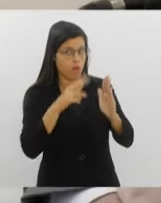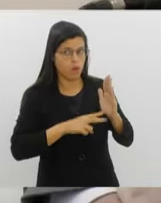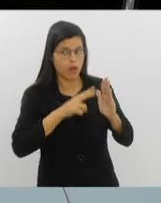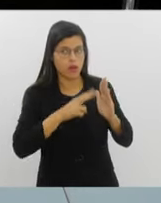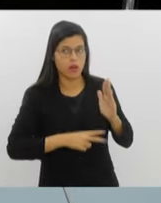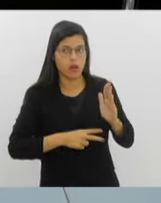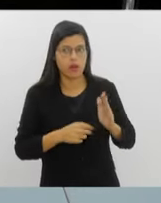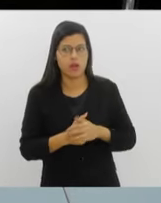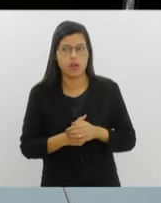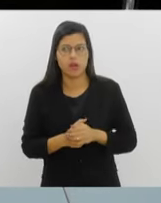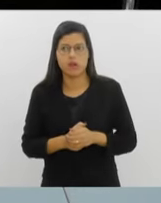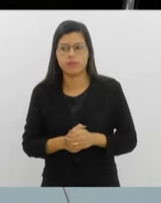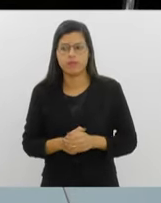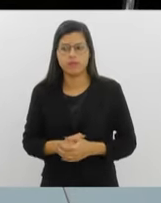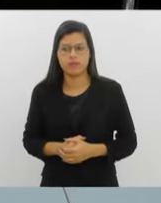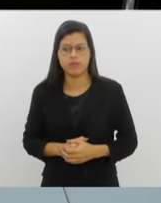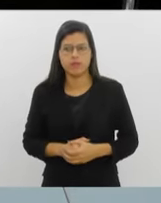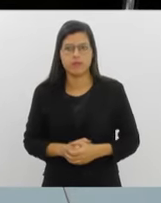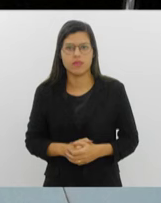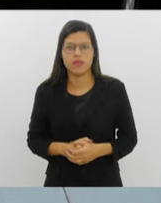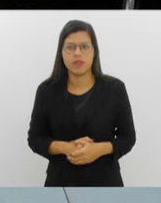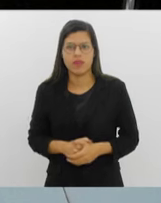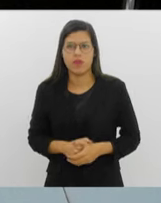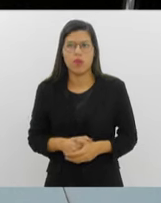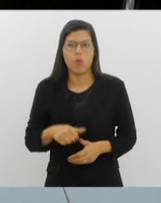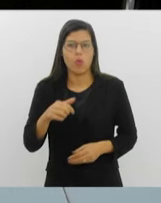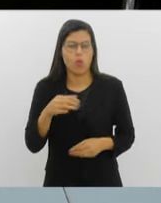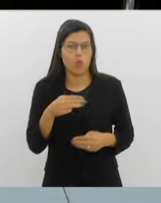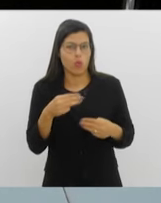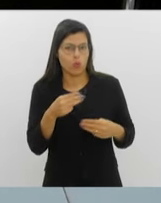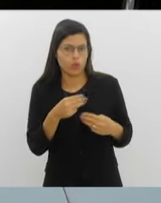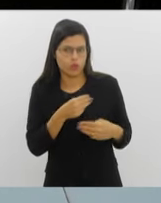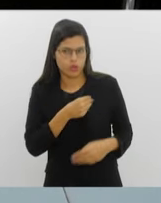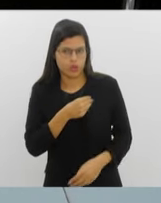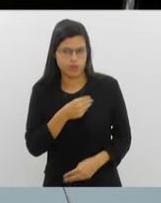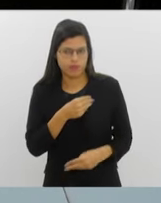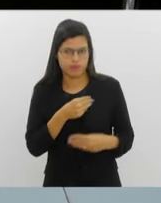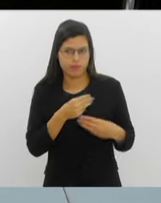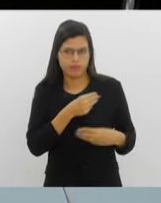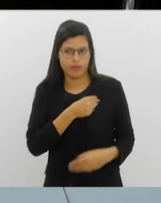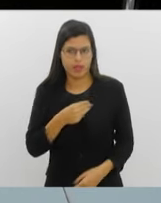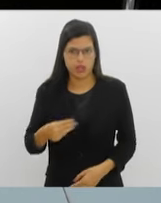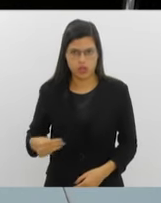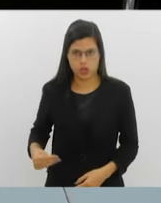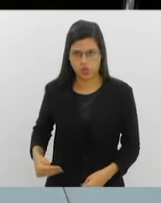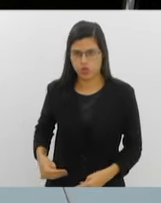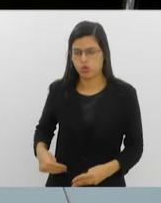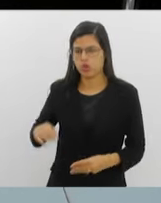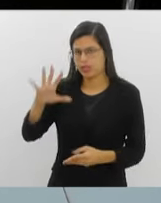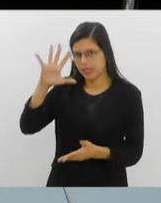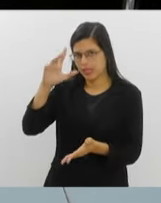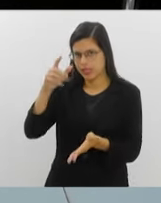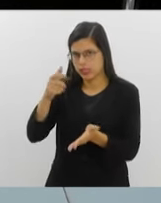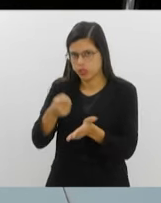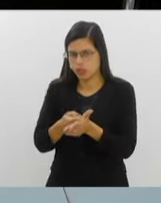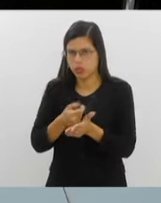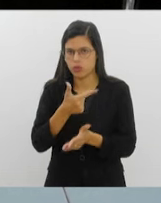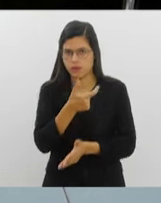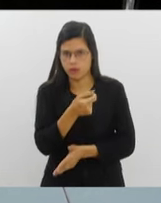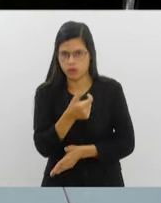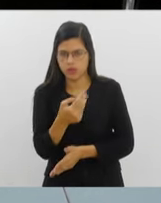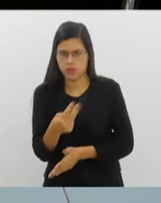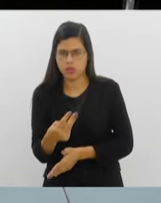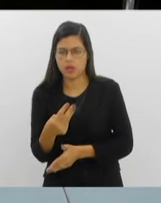Por unanimidade, os ministros decidiram, em 2023, que o poder